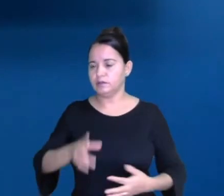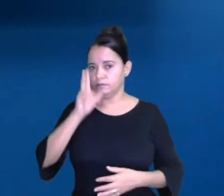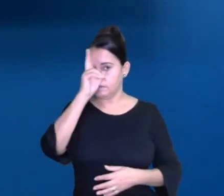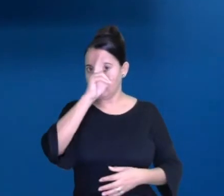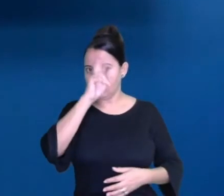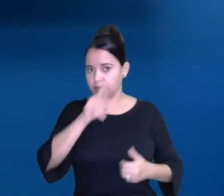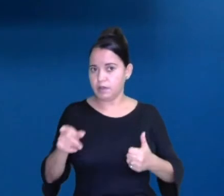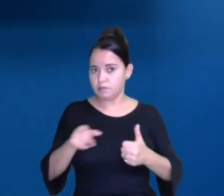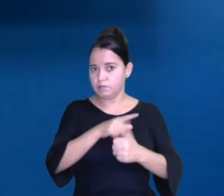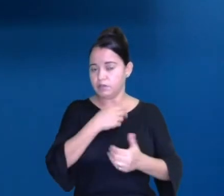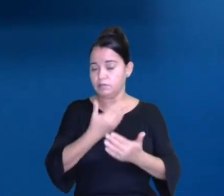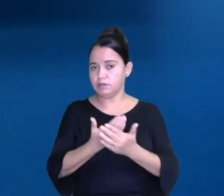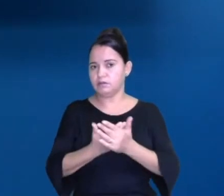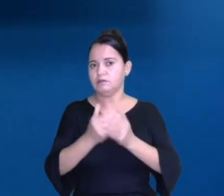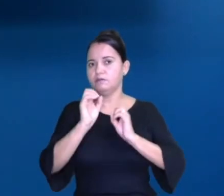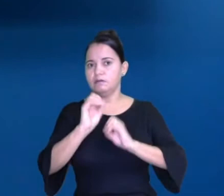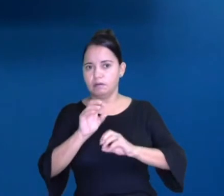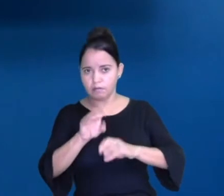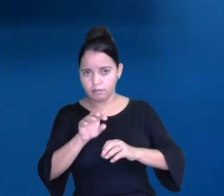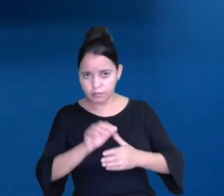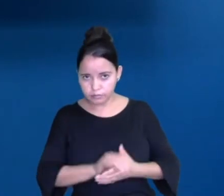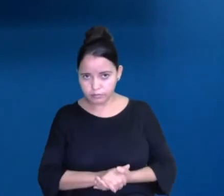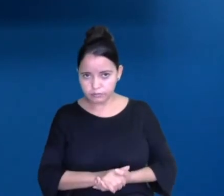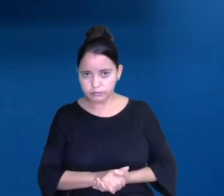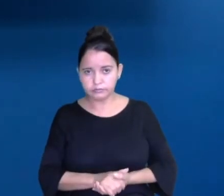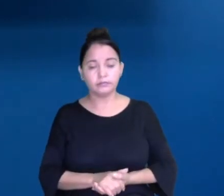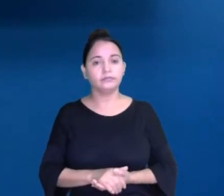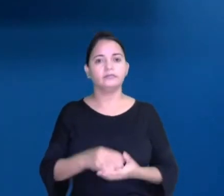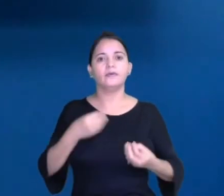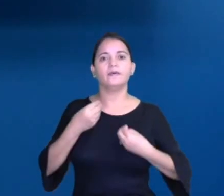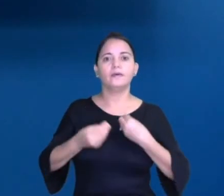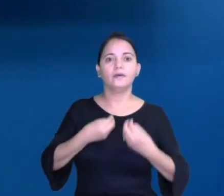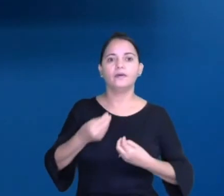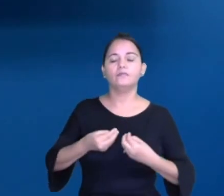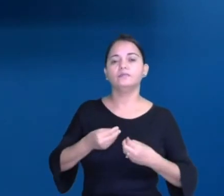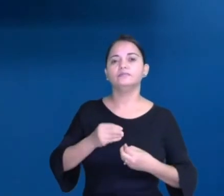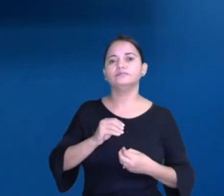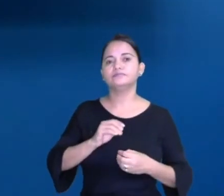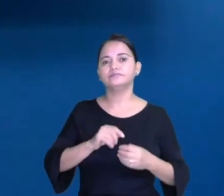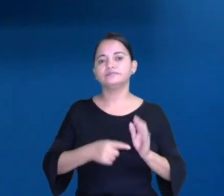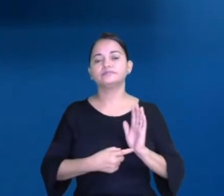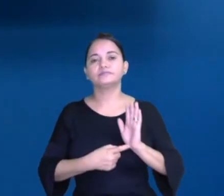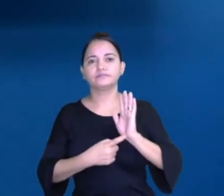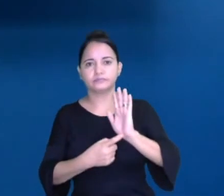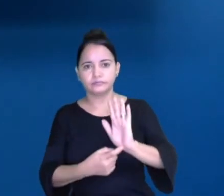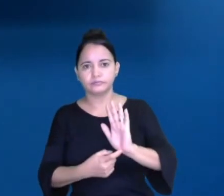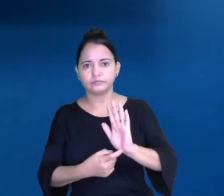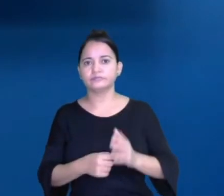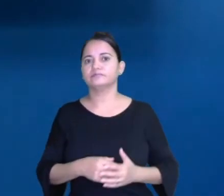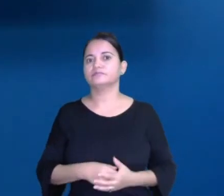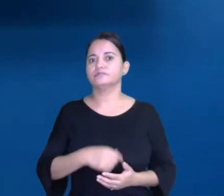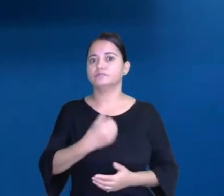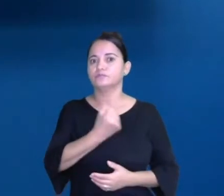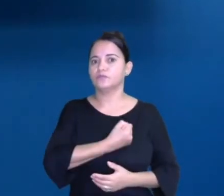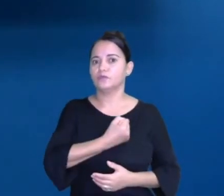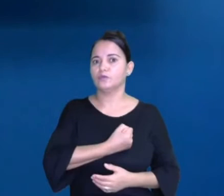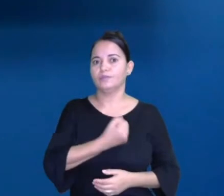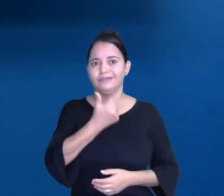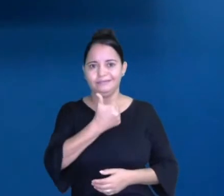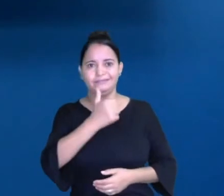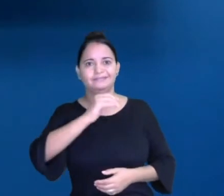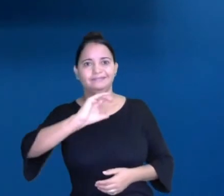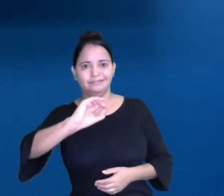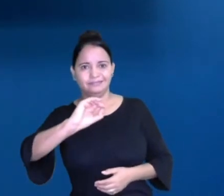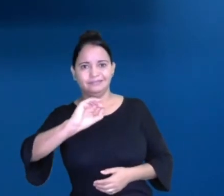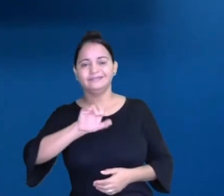das primeiras aulas nossas, que a gente viu a representação, né, dos números decimais? Eu acredito que eu trouxe para